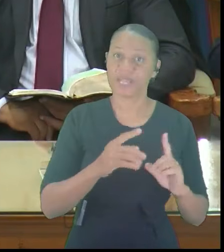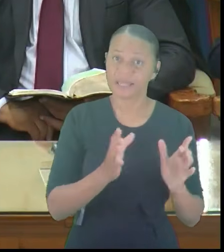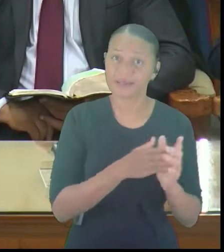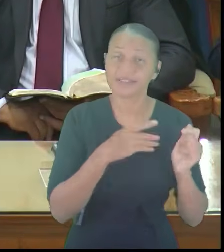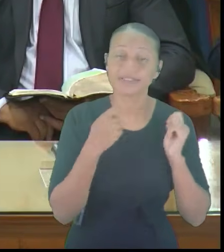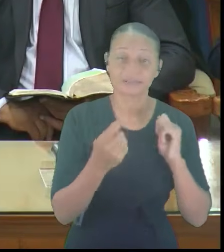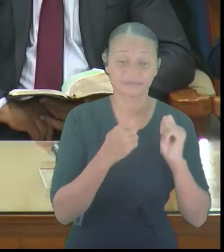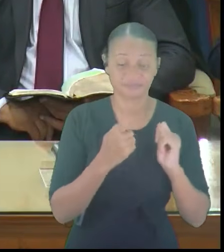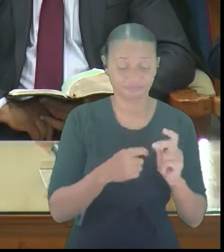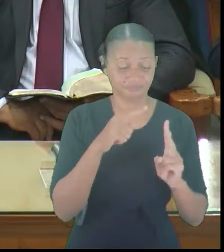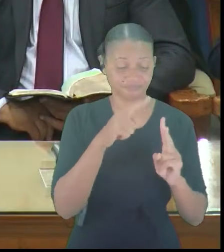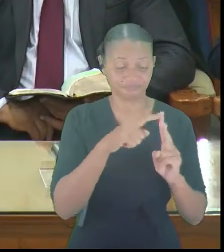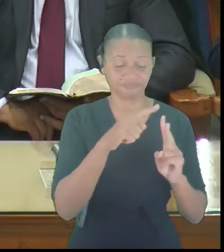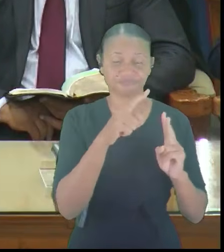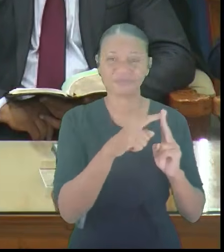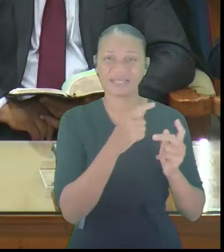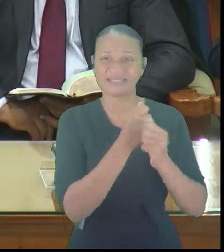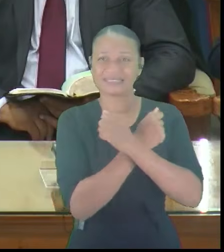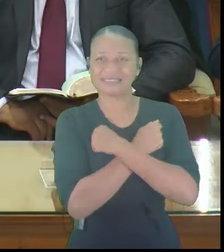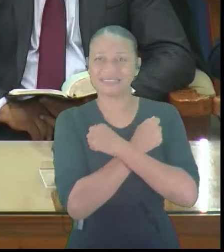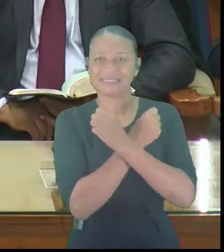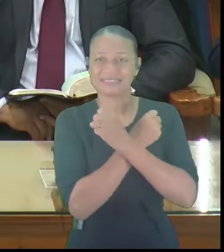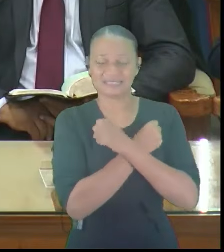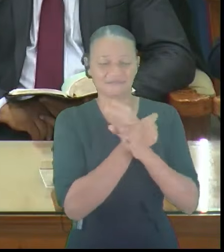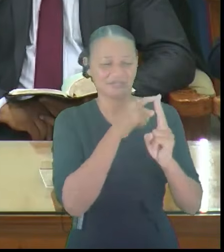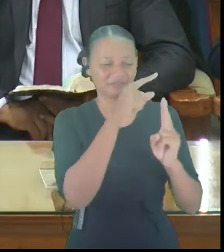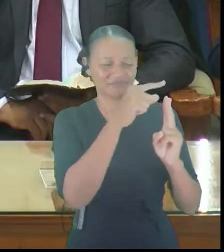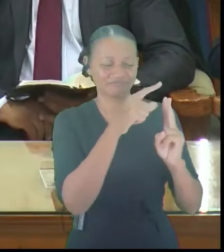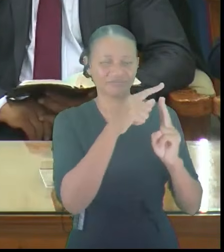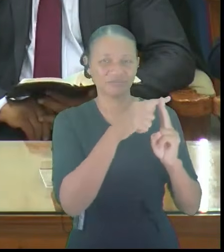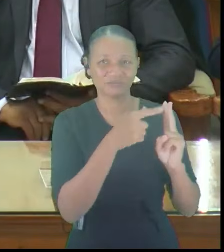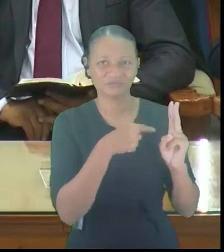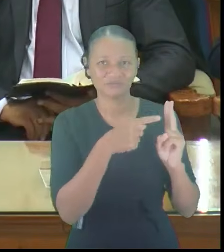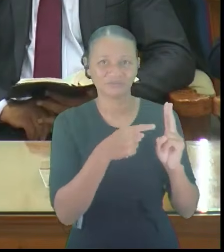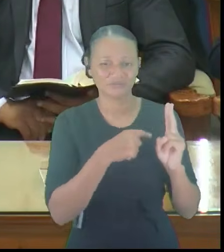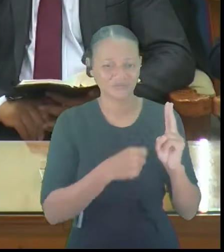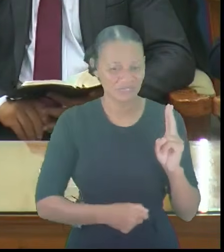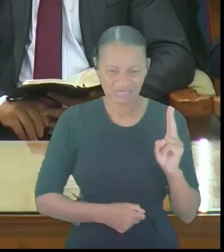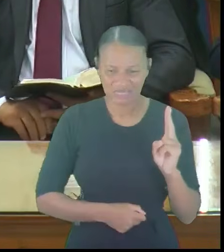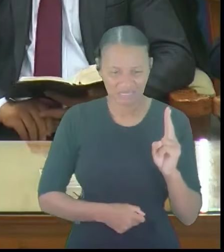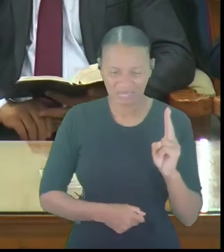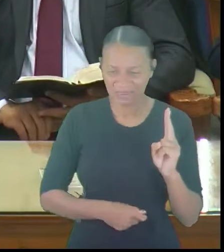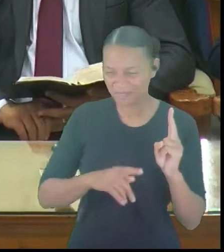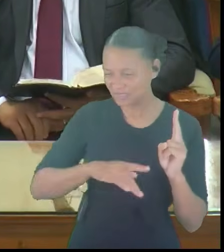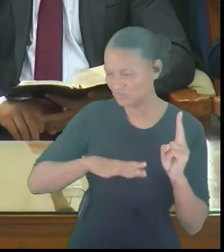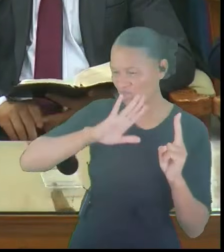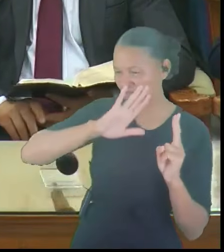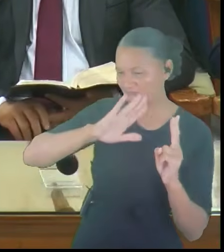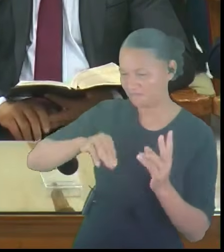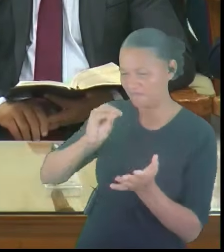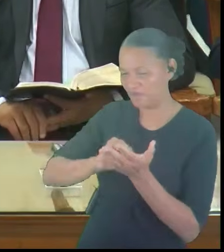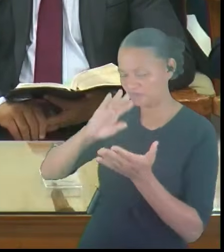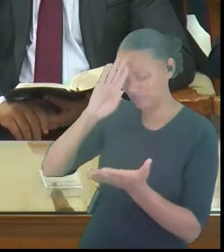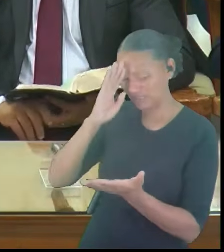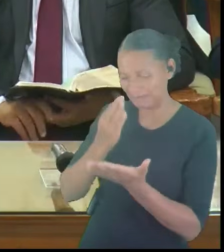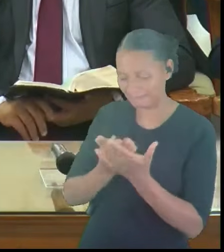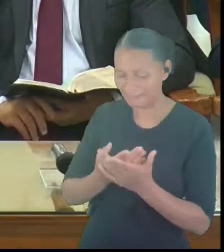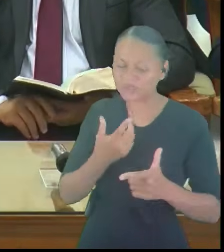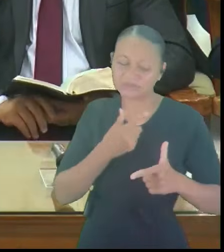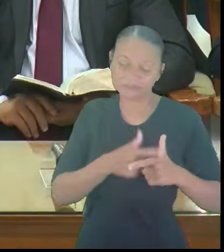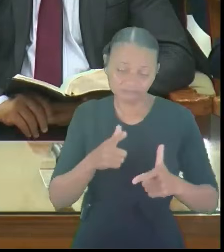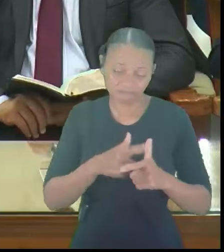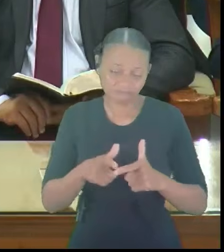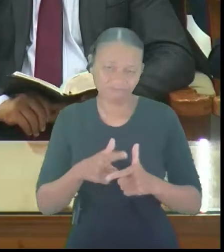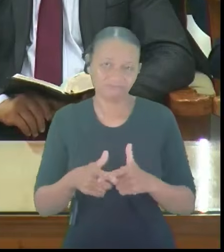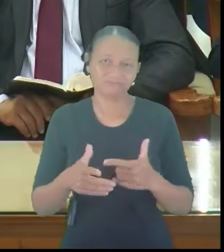Aleluia. Ananias e Safira não puderam tirar a credibilidade da igreja. Irmão, pode até dar uma crise,